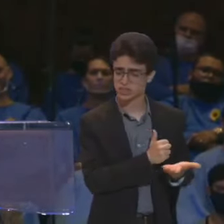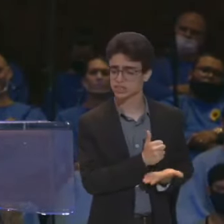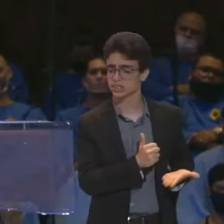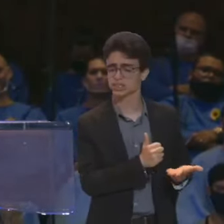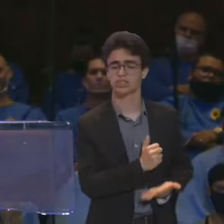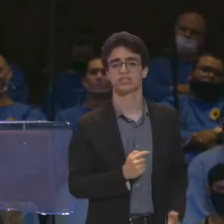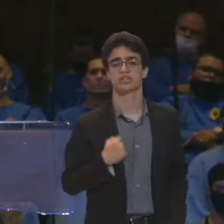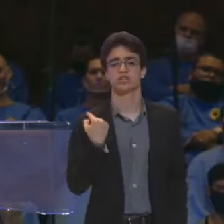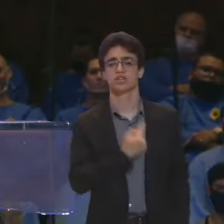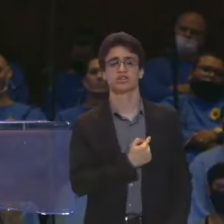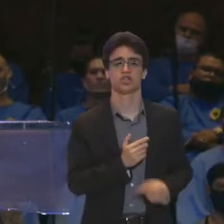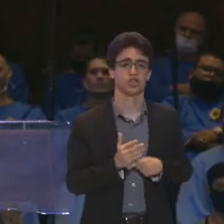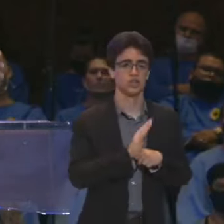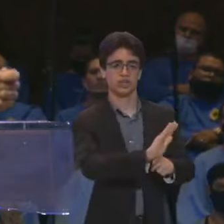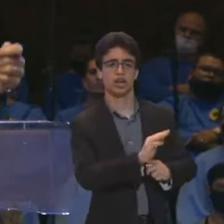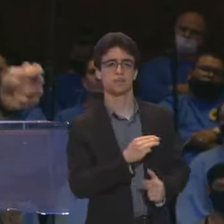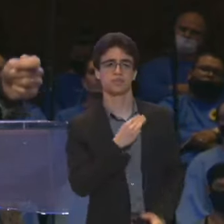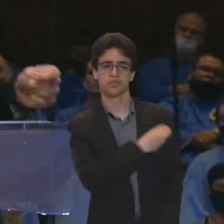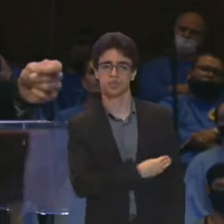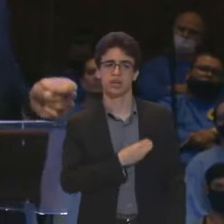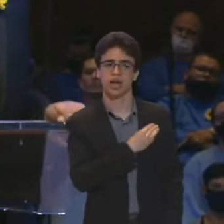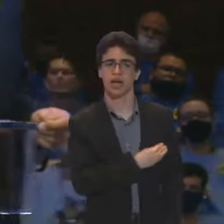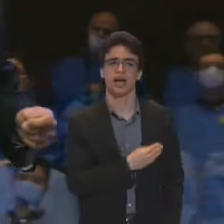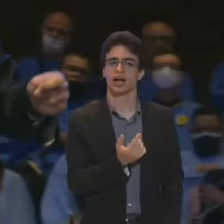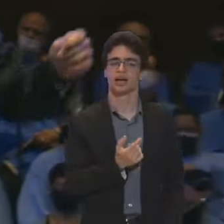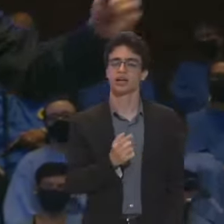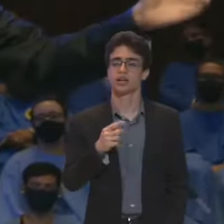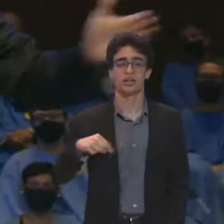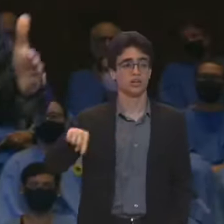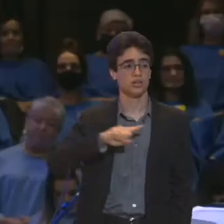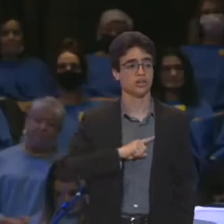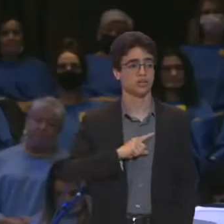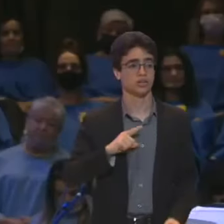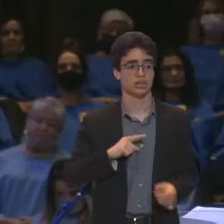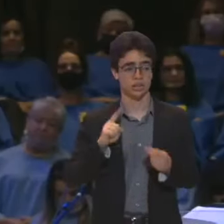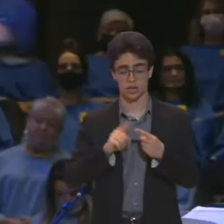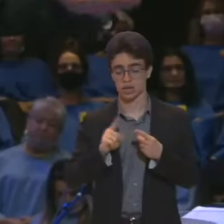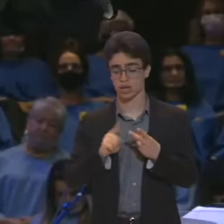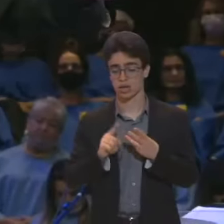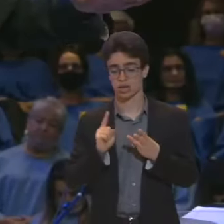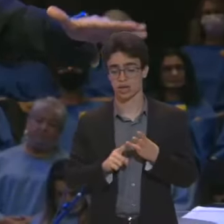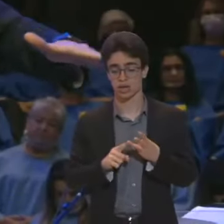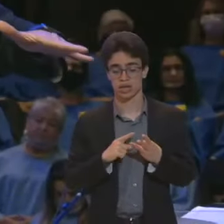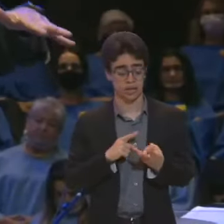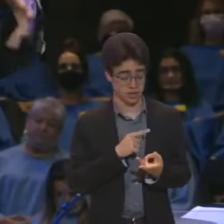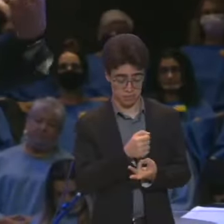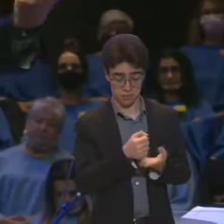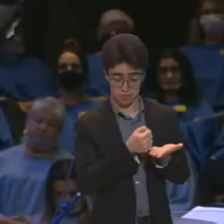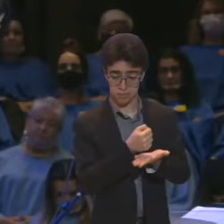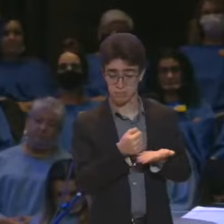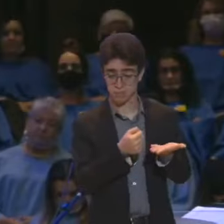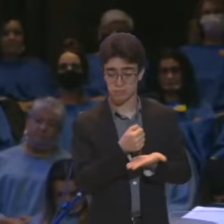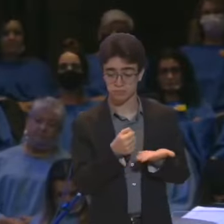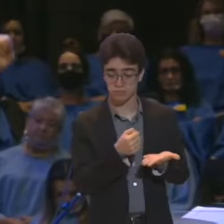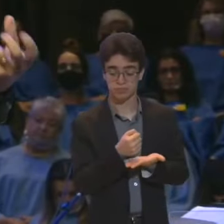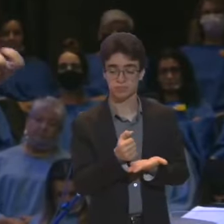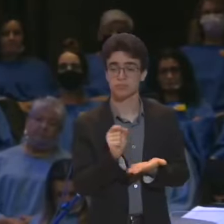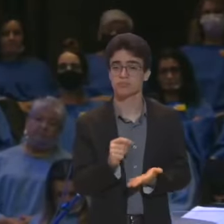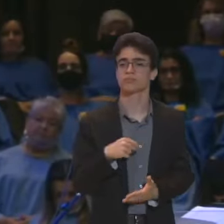casa missionária. A casa missionária do cristão tem três partes. Tem o fundamento, que é a presença